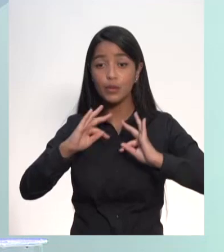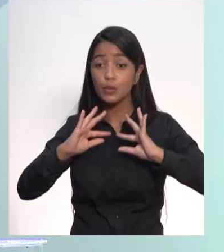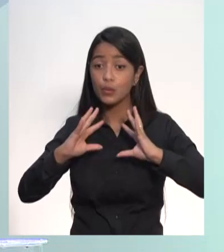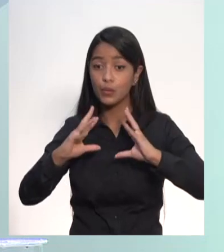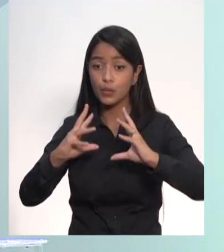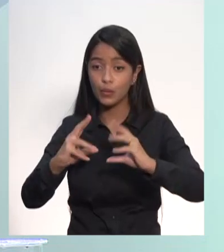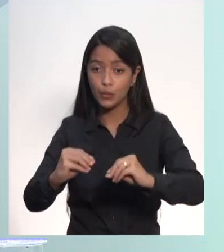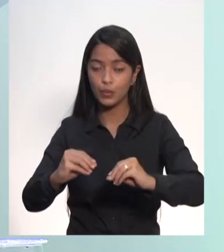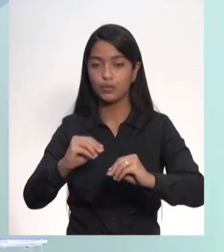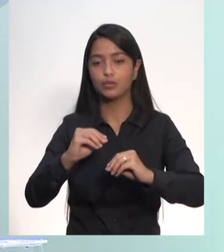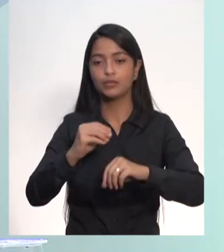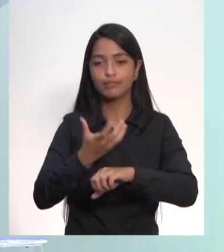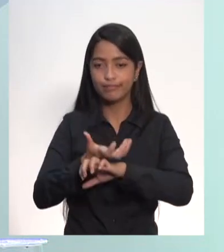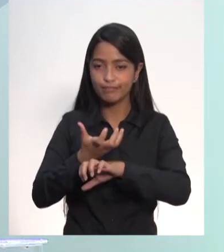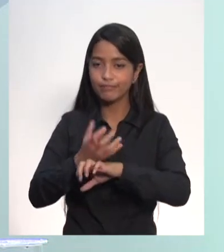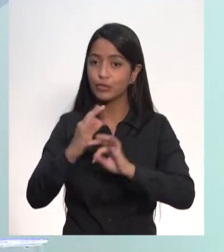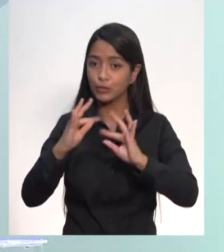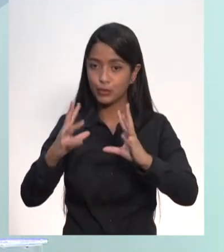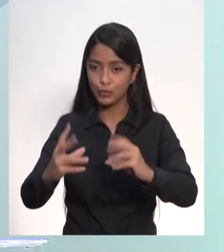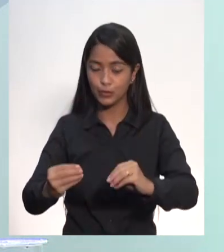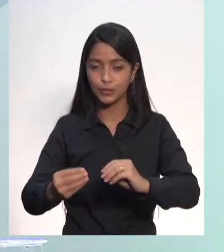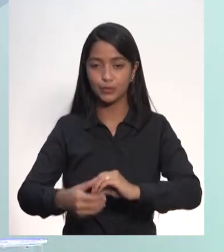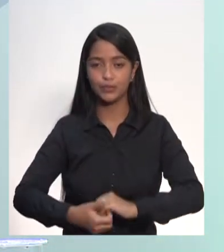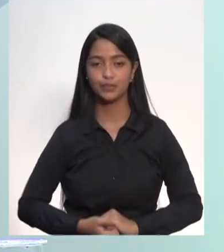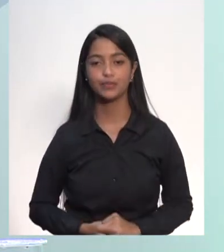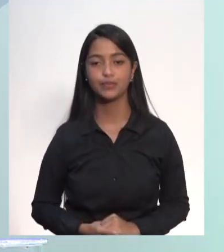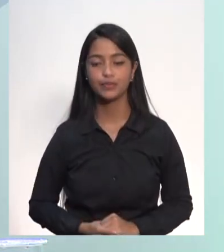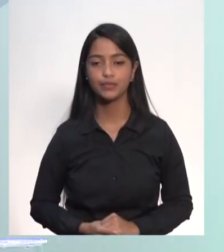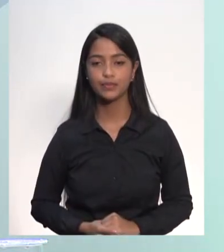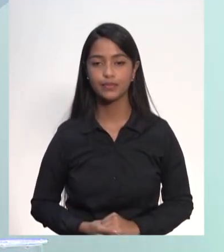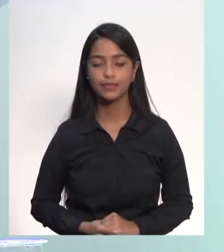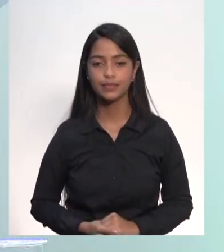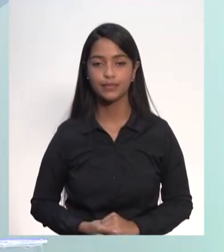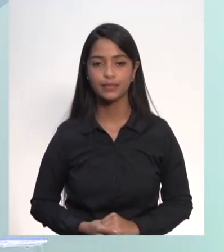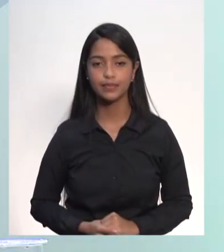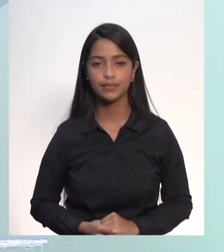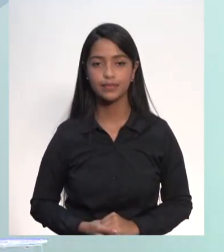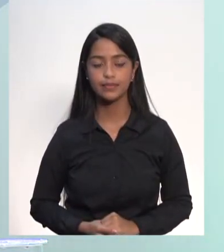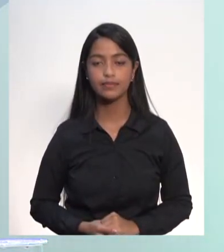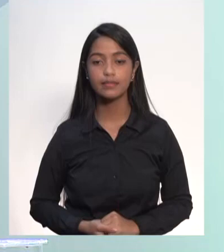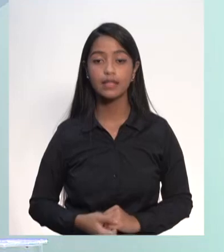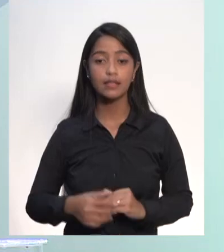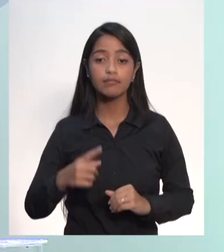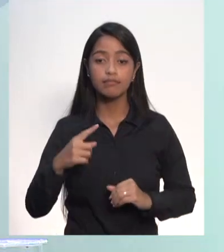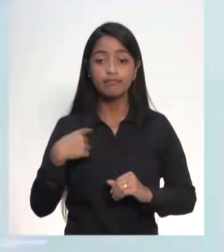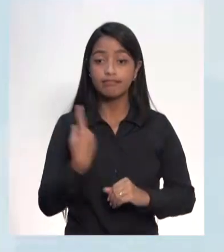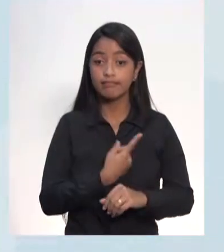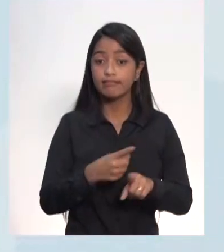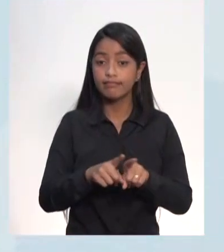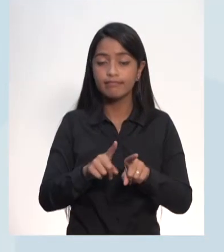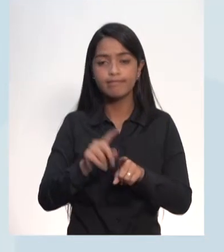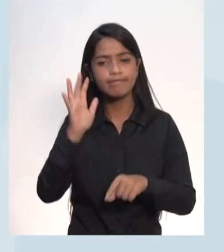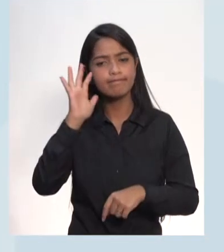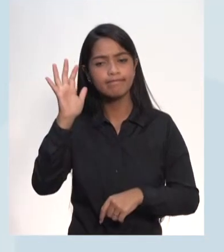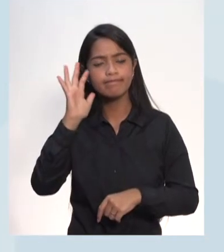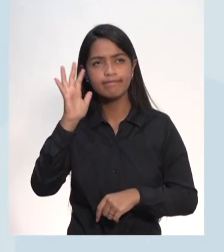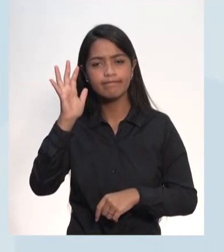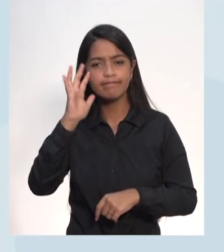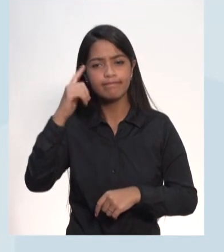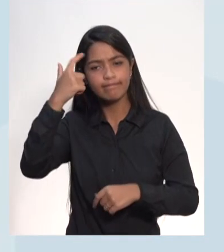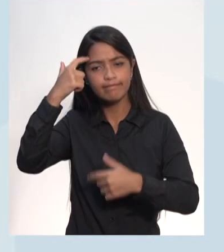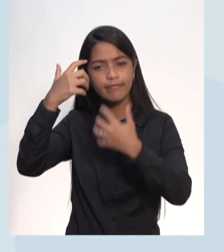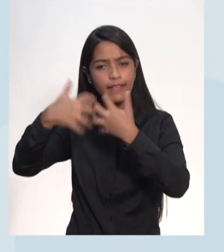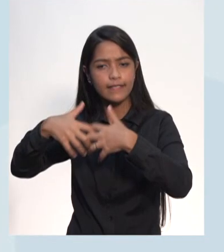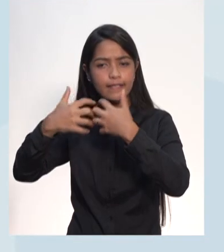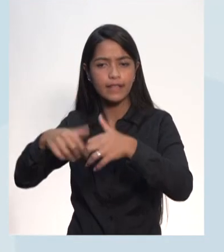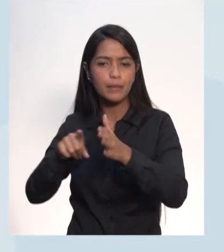Passar para o próximo. A gente pensou também em algumas perguntas importantes, algumas